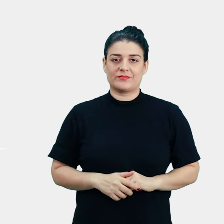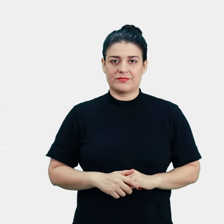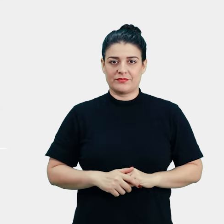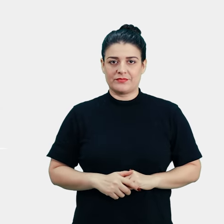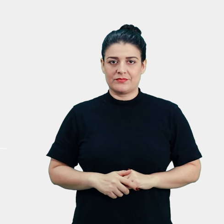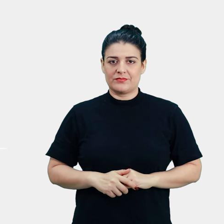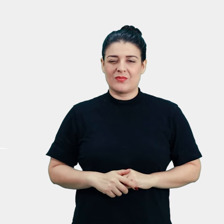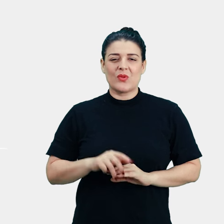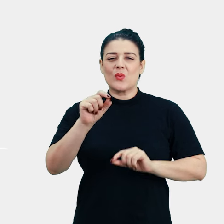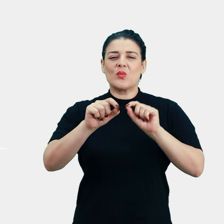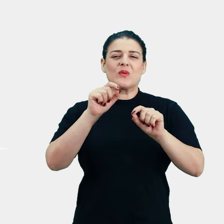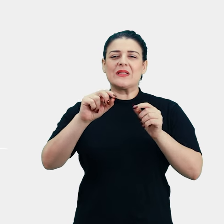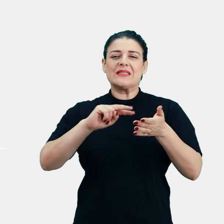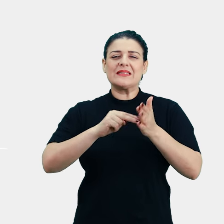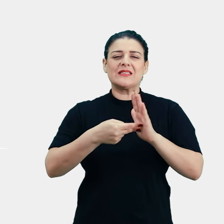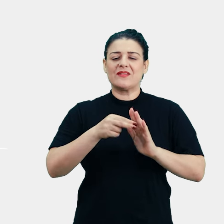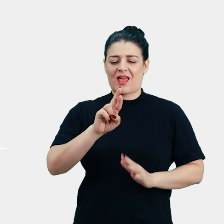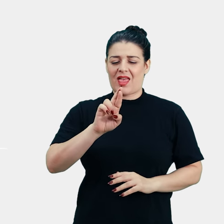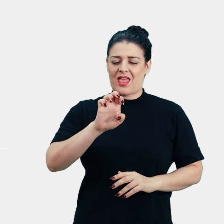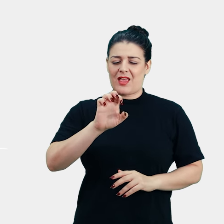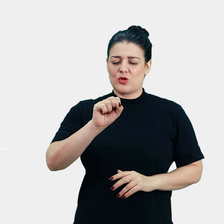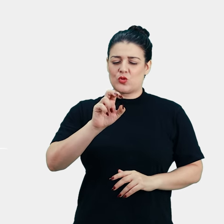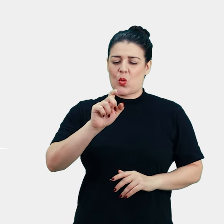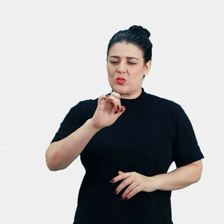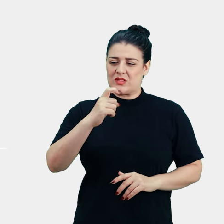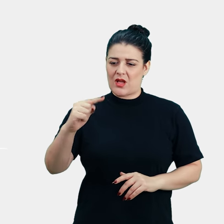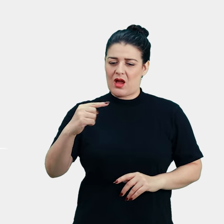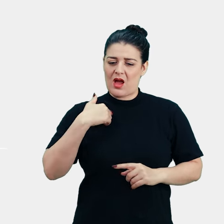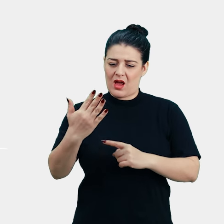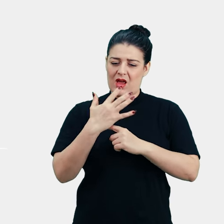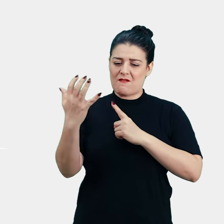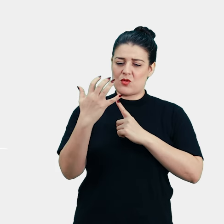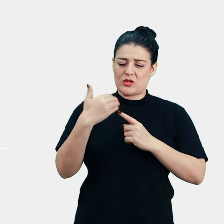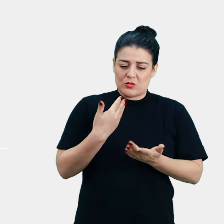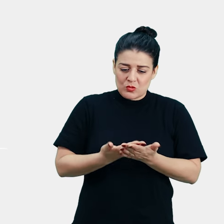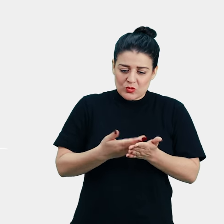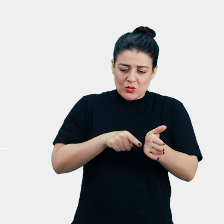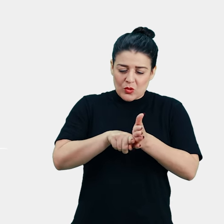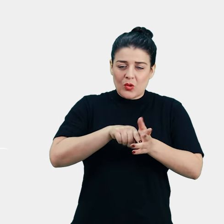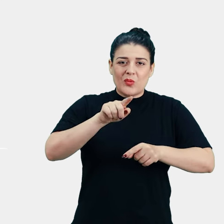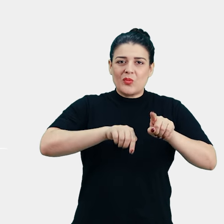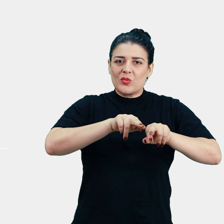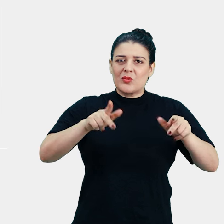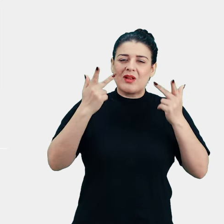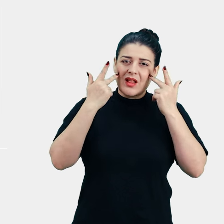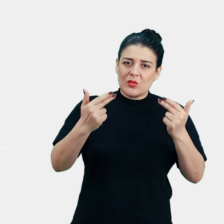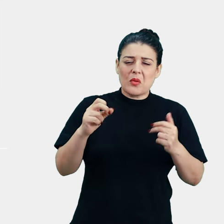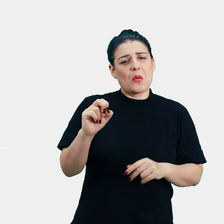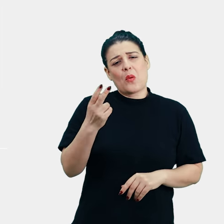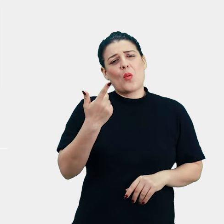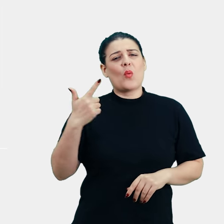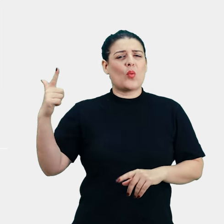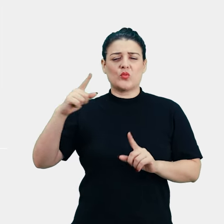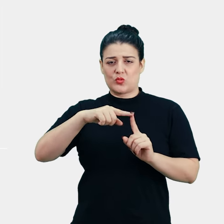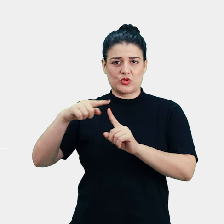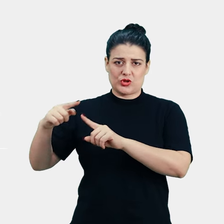E o que que essa resolução influencia para nós quando a gente está estudando produtos naturais, ou não só produtos naturais,